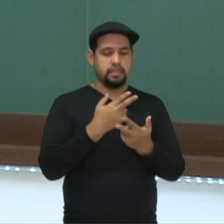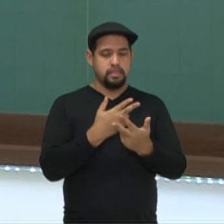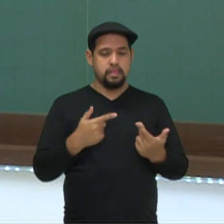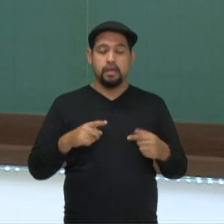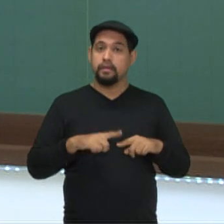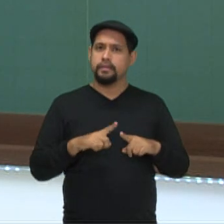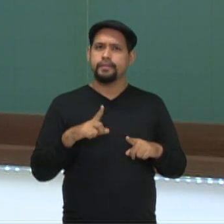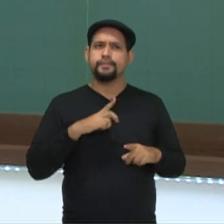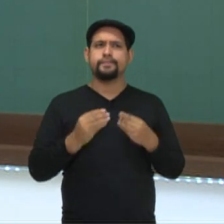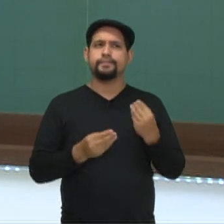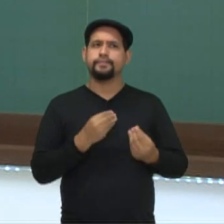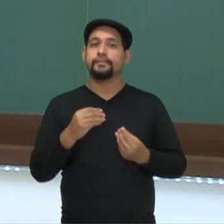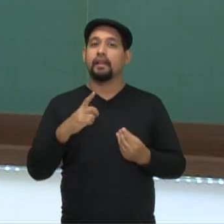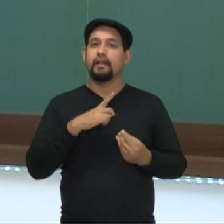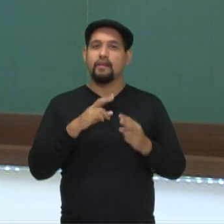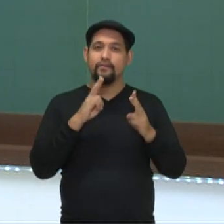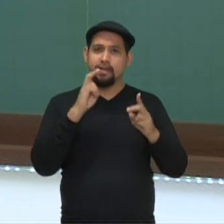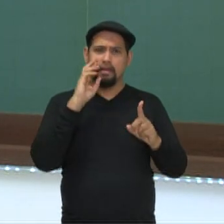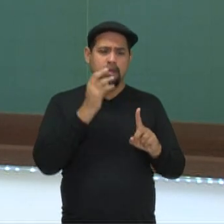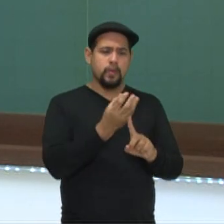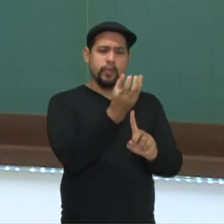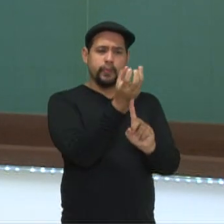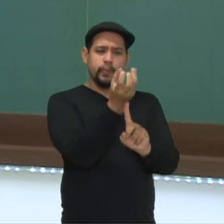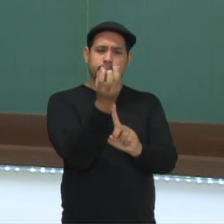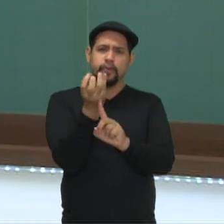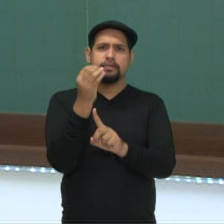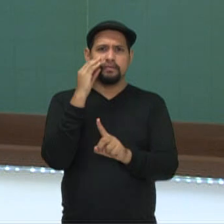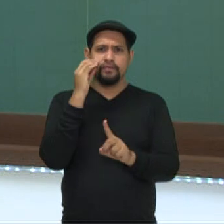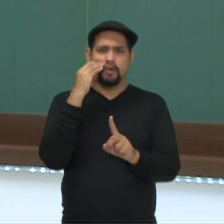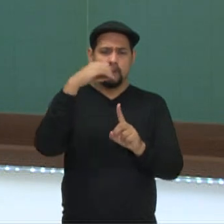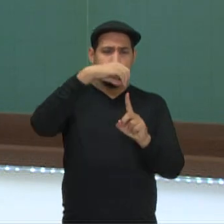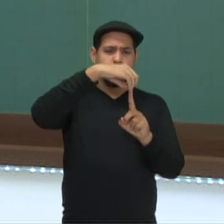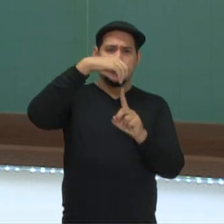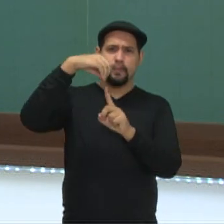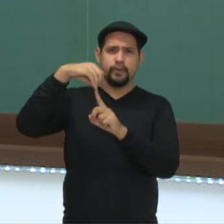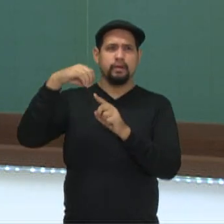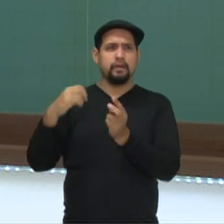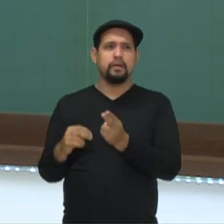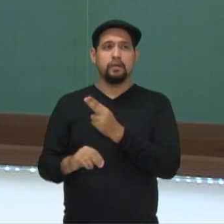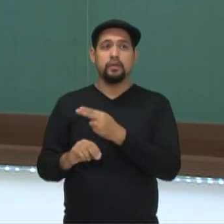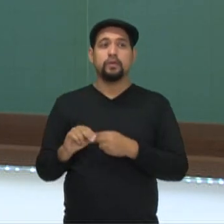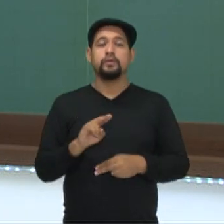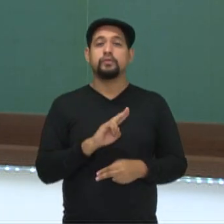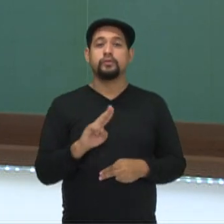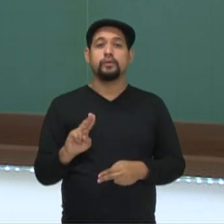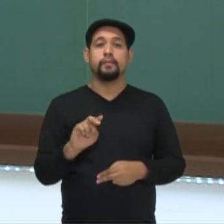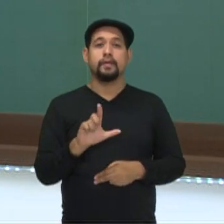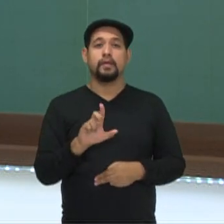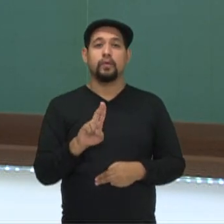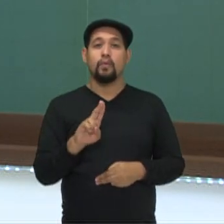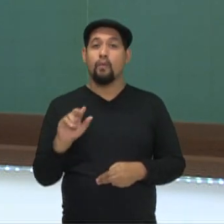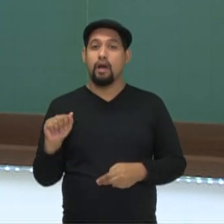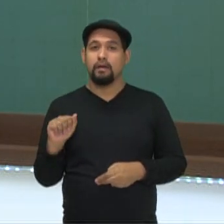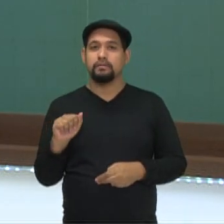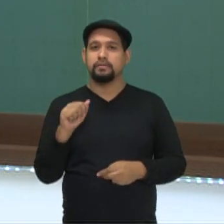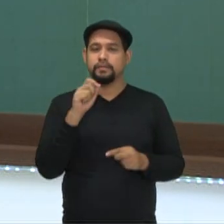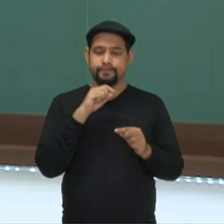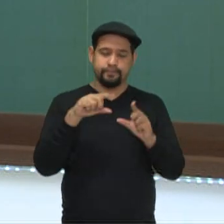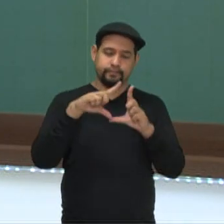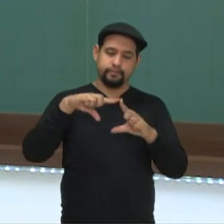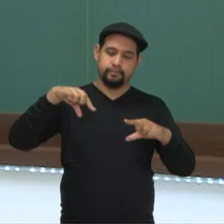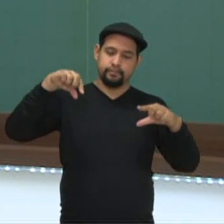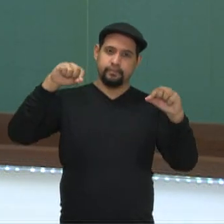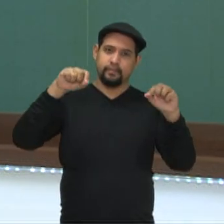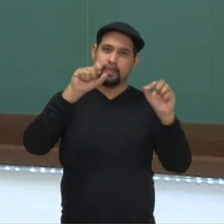em cima das mesquitas tem essas cúpulas, em alguns lugares tem a chamada lua crescente, que é uma lua com uma estrela, que